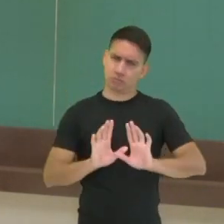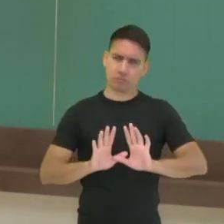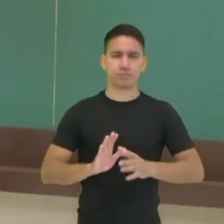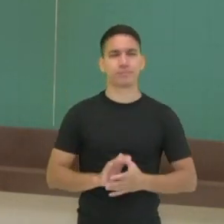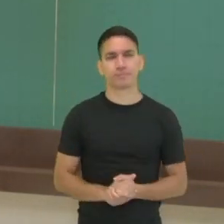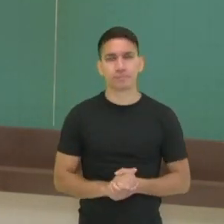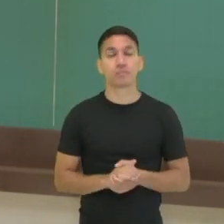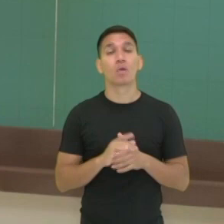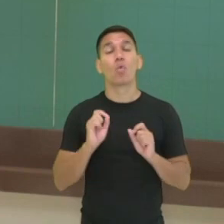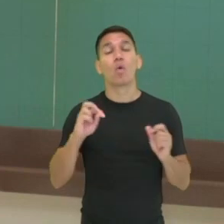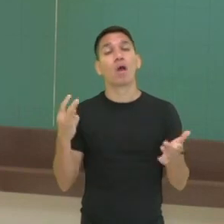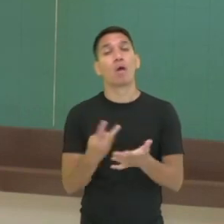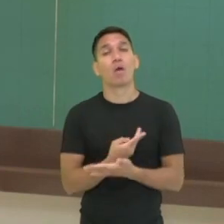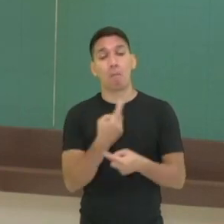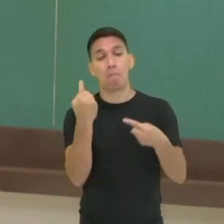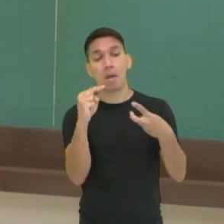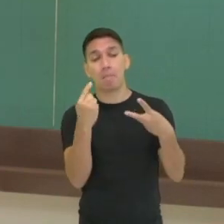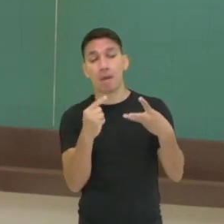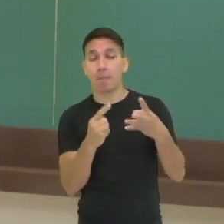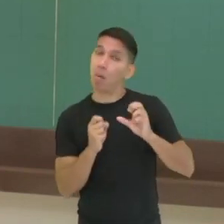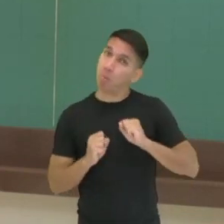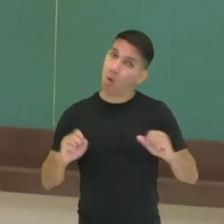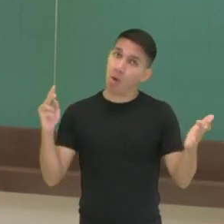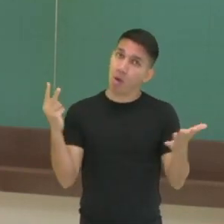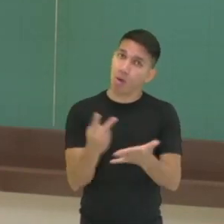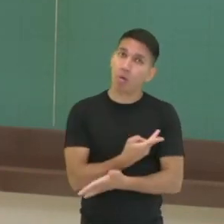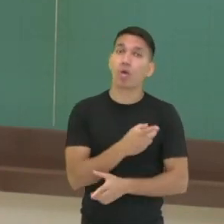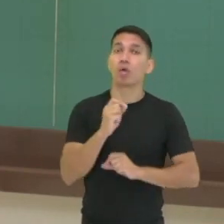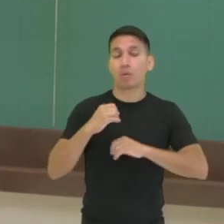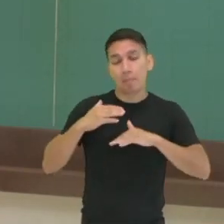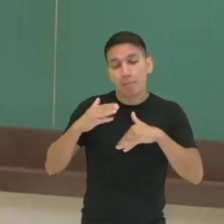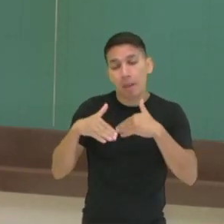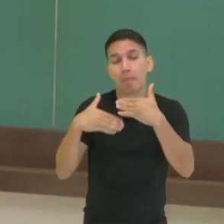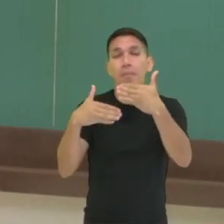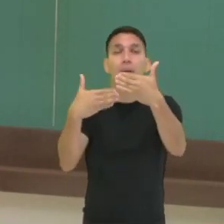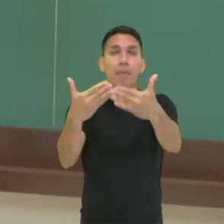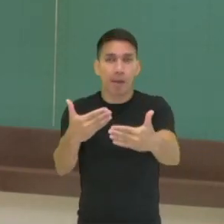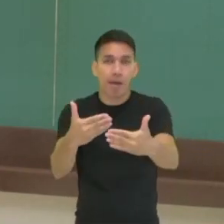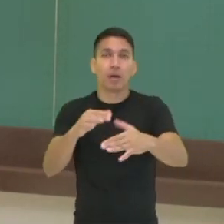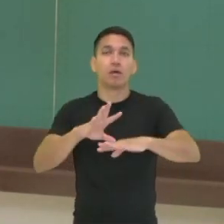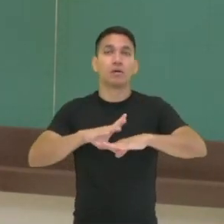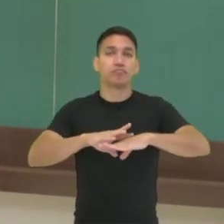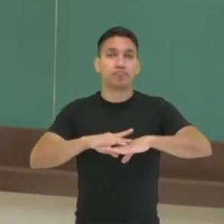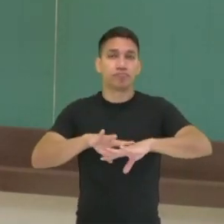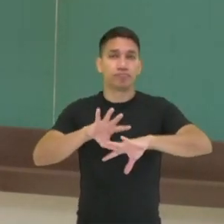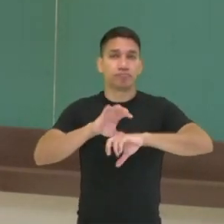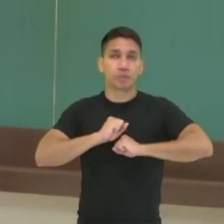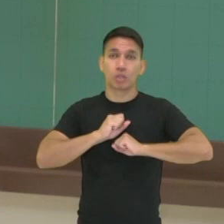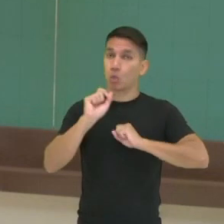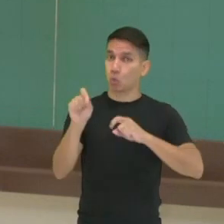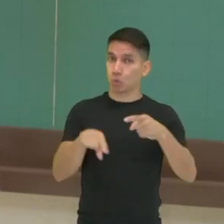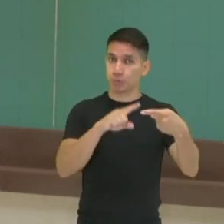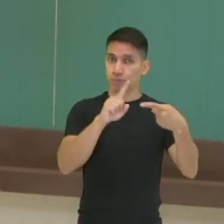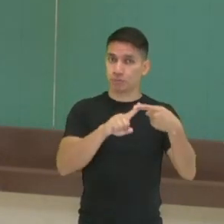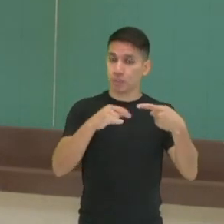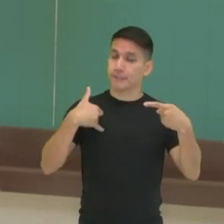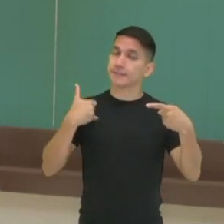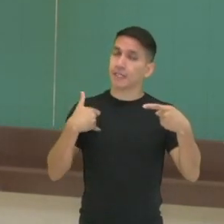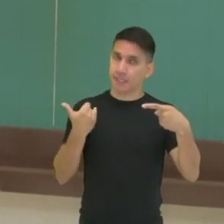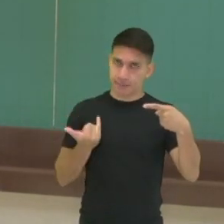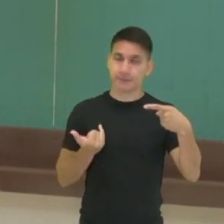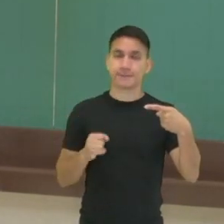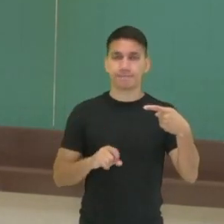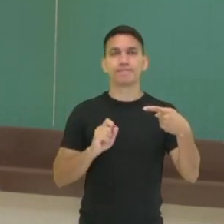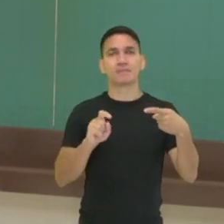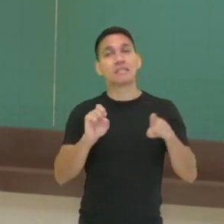São considerados fatores de risco para o desenvolvimento, então, dessa doença. A idade